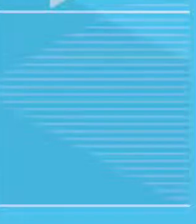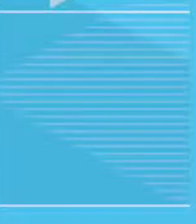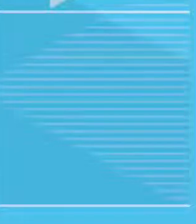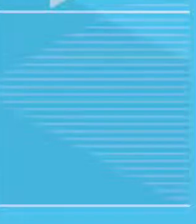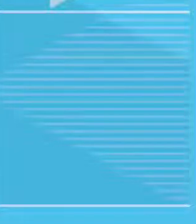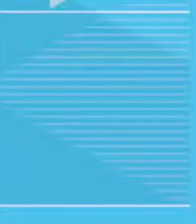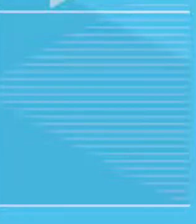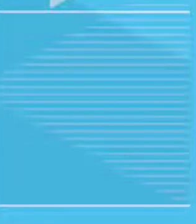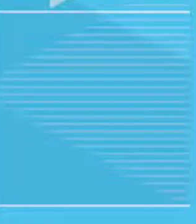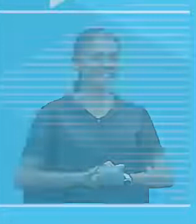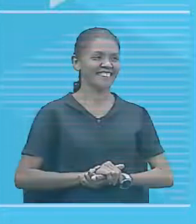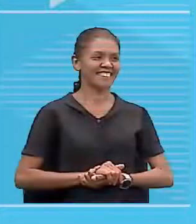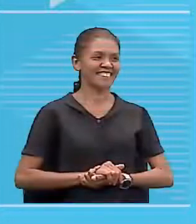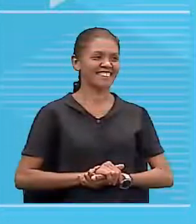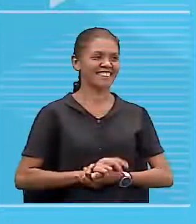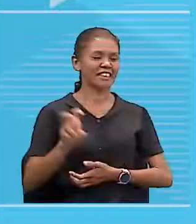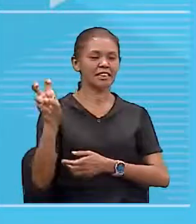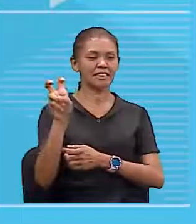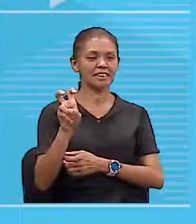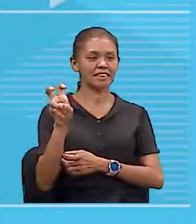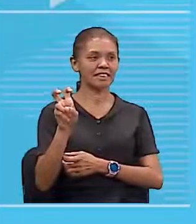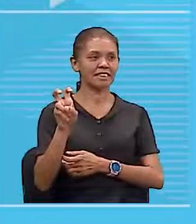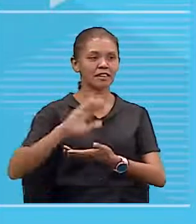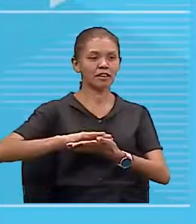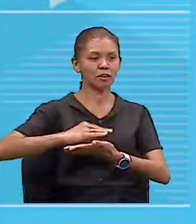o Macbook de 51.499